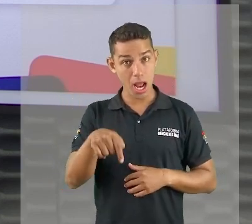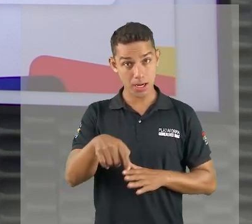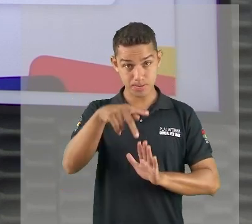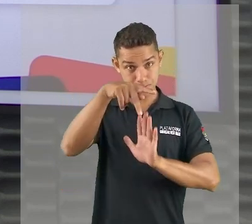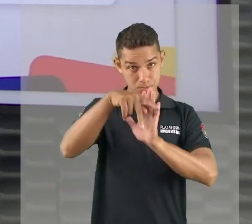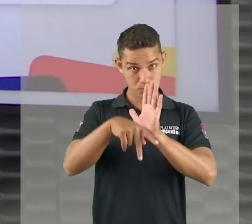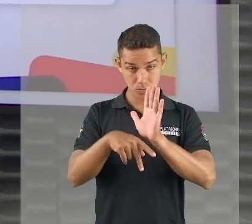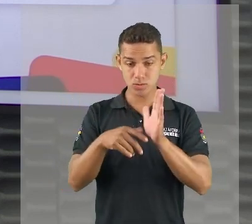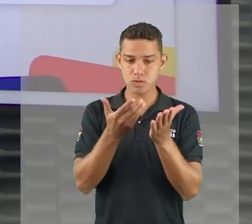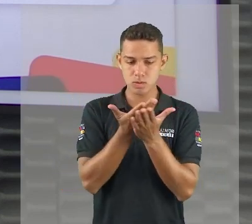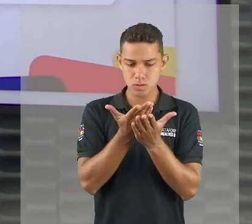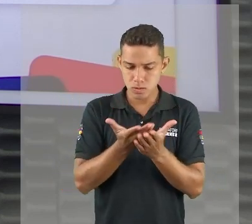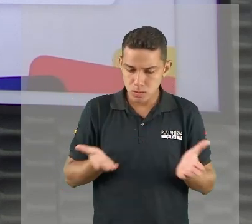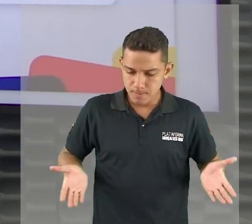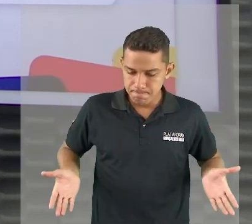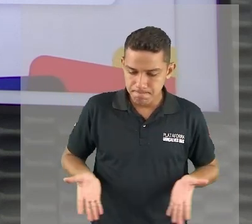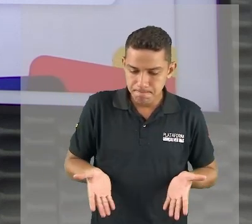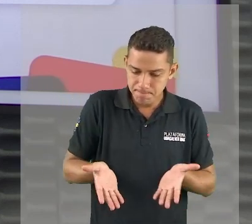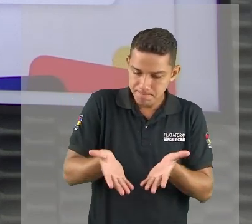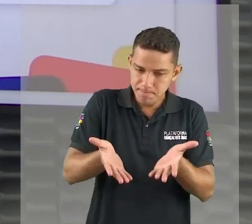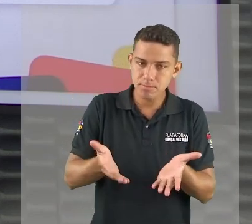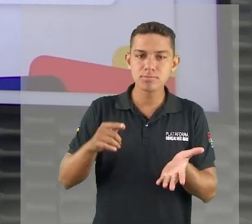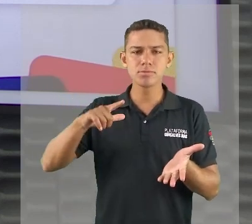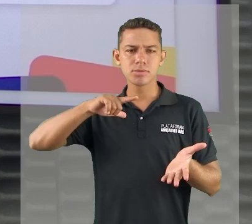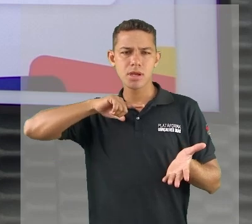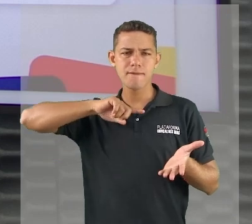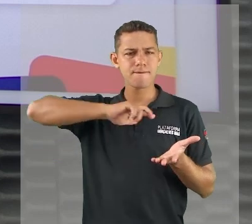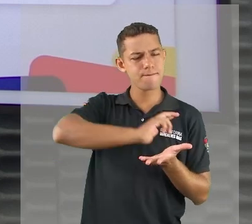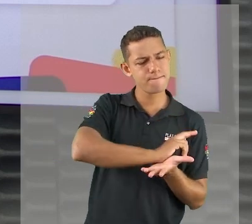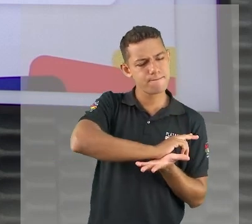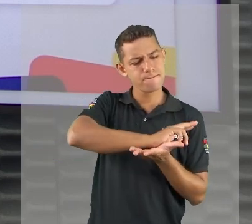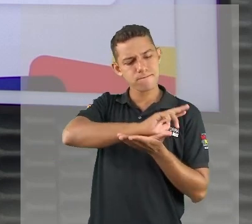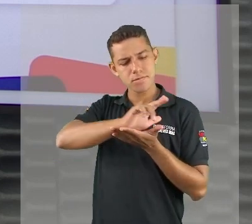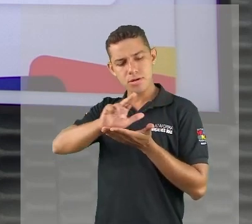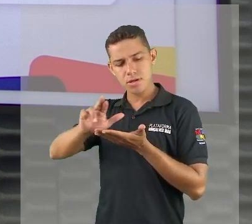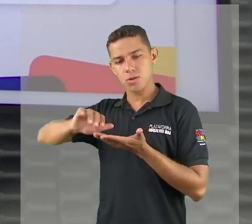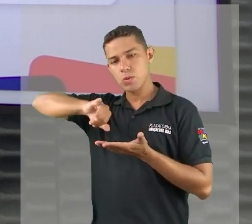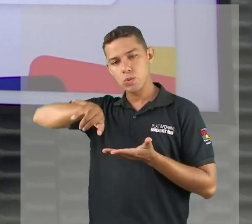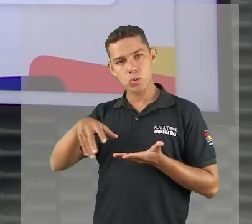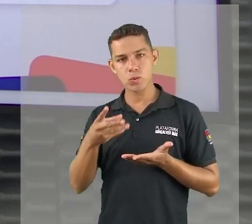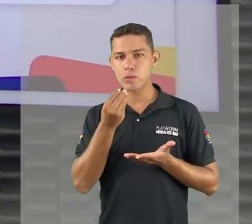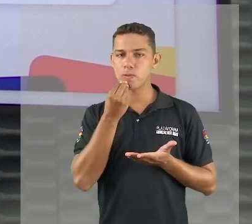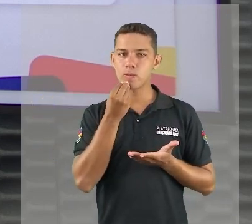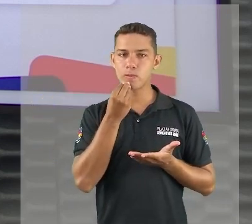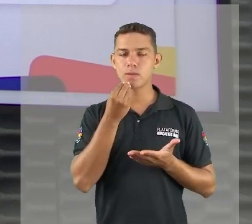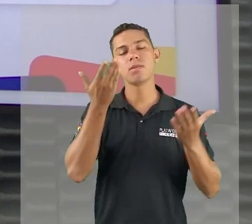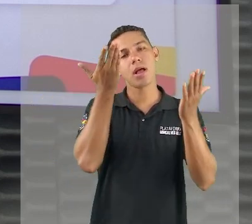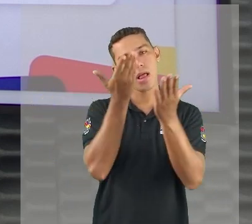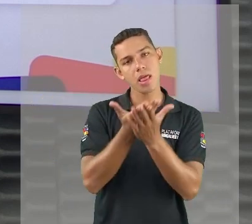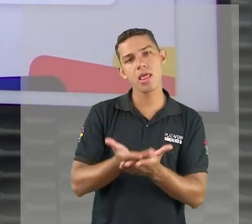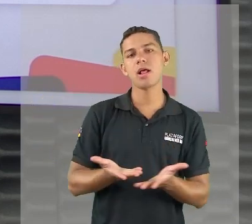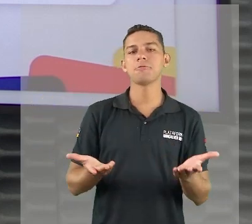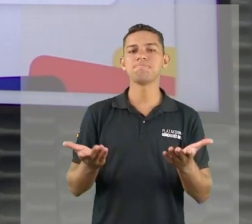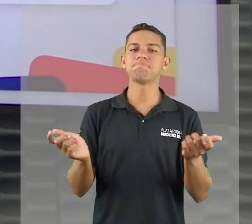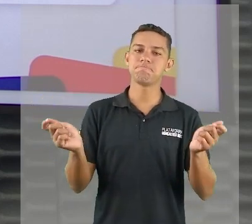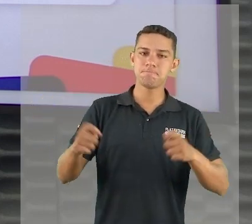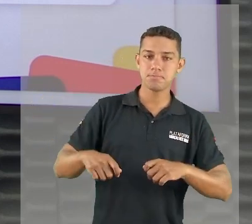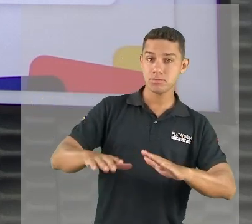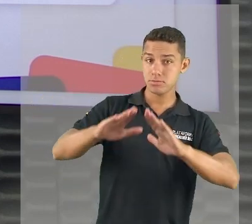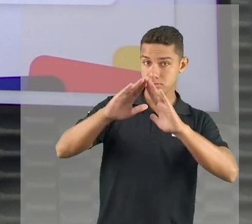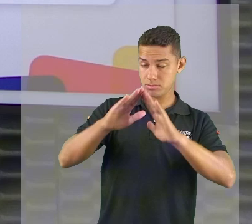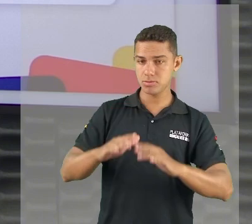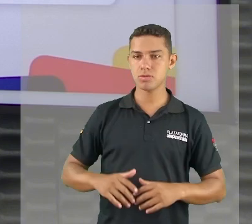tem uma gama de oportunidades, com essas aulas flexíveis. Beleza? Pessoal, estamos aqui